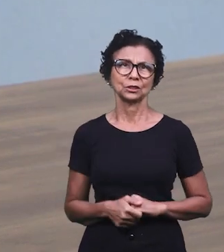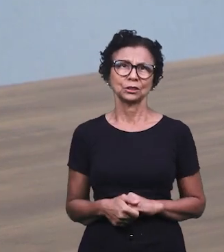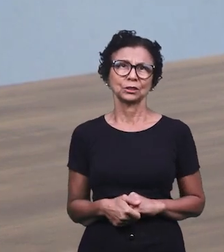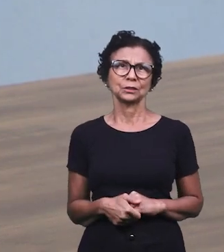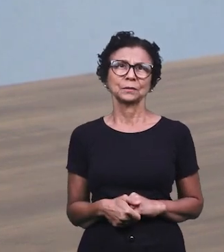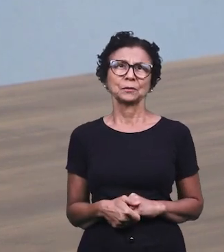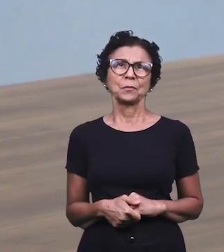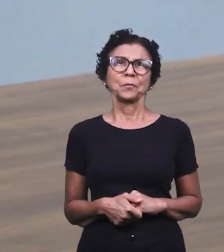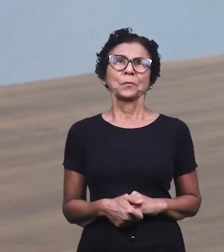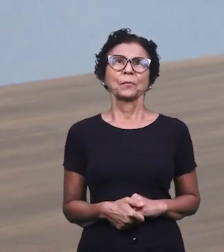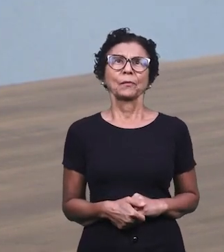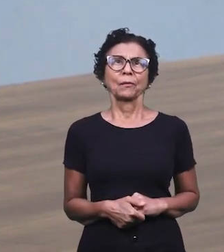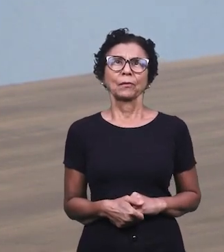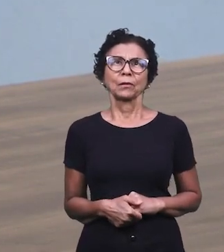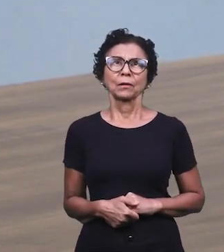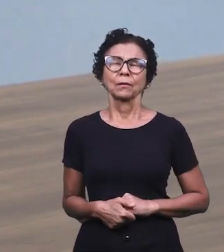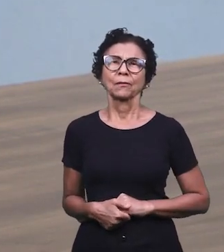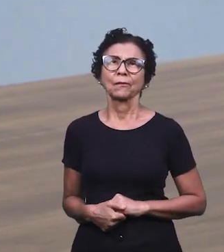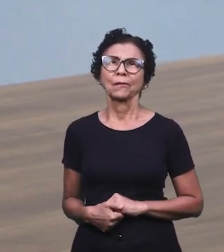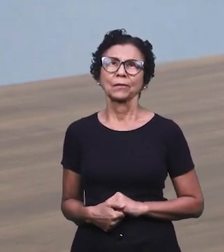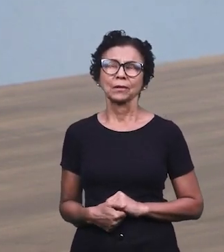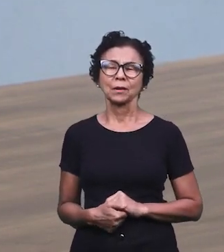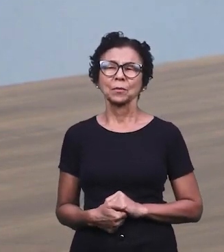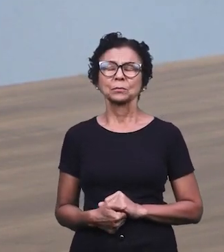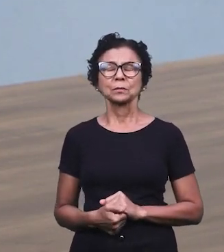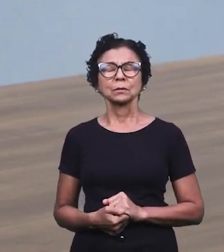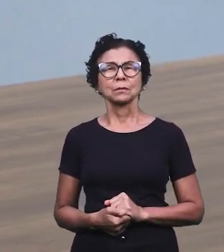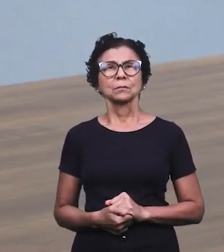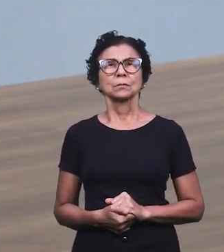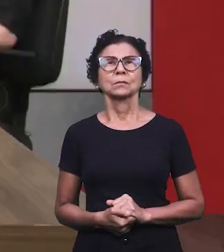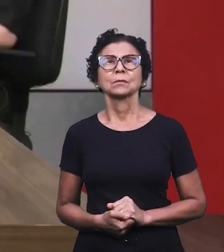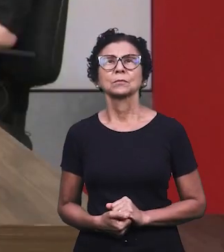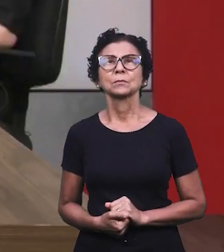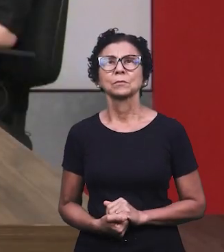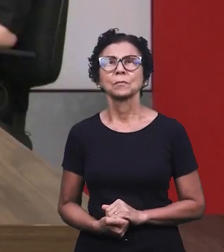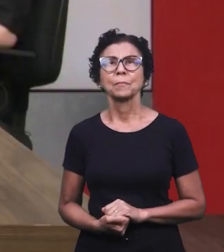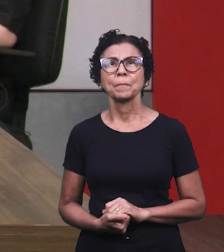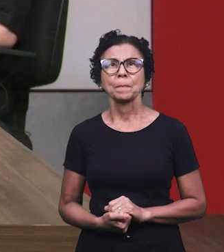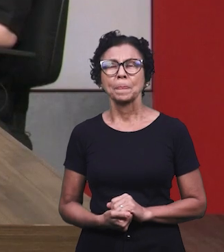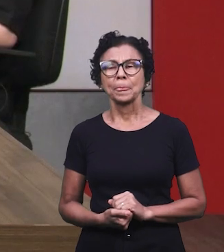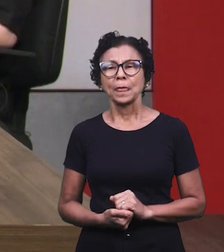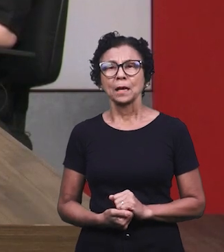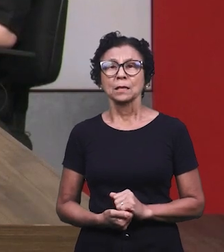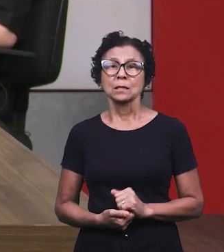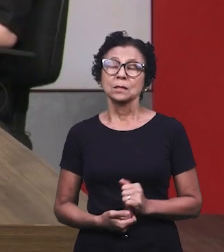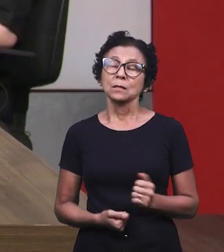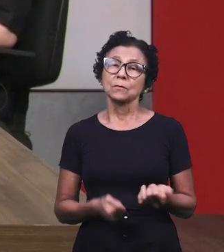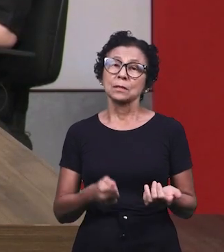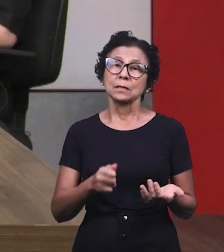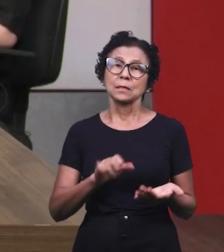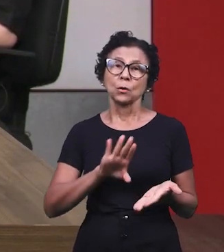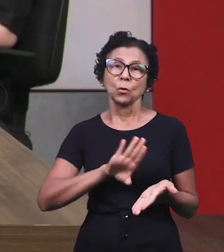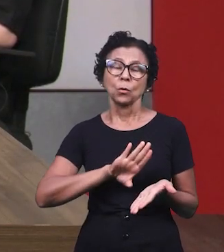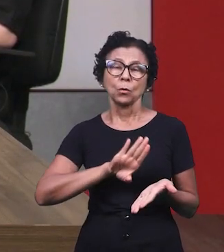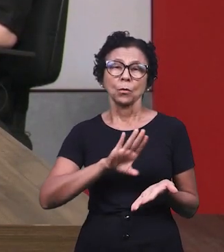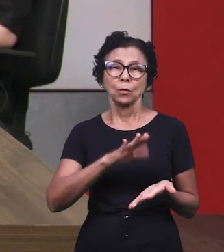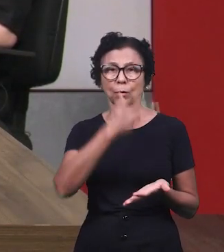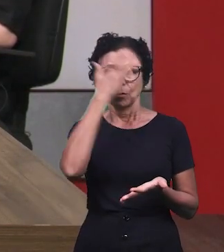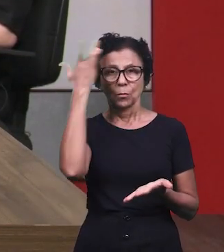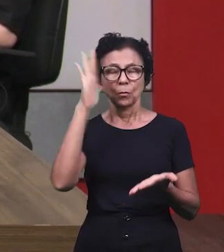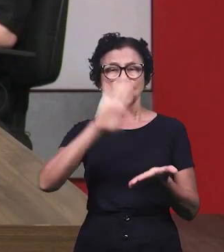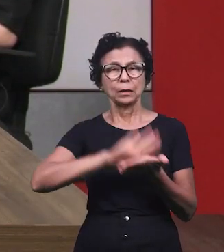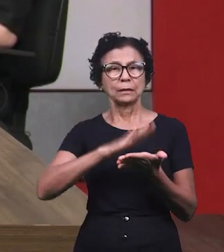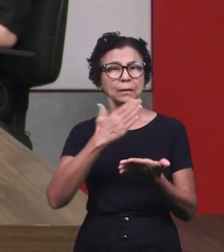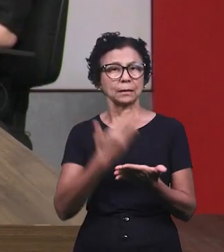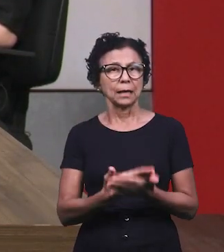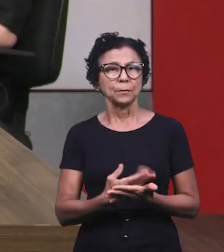por quê? Porque quando eu canto, eu vou seguir o português. Vai seguir. Naturalmente. Naturalmente, irmãos. Então a gente precisa fechar